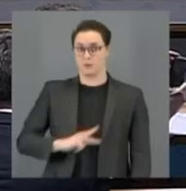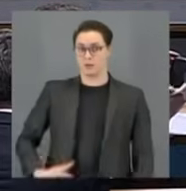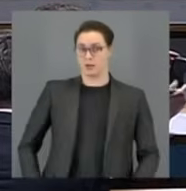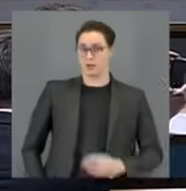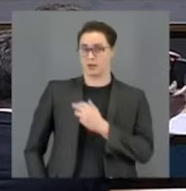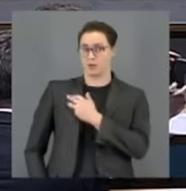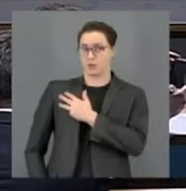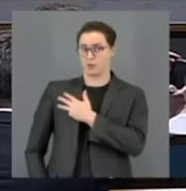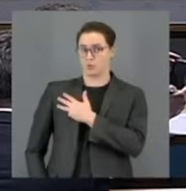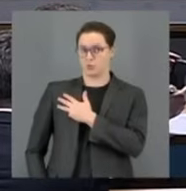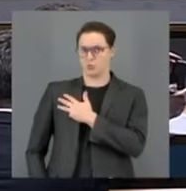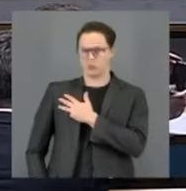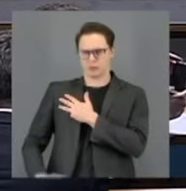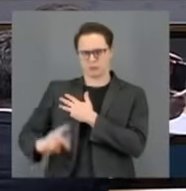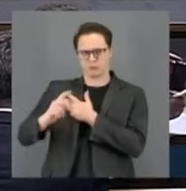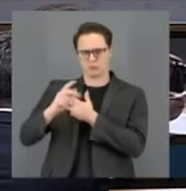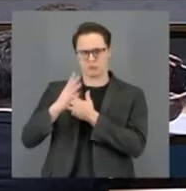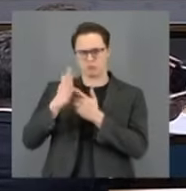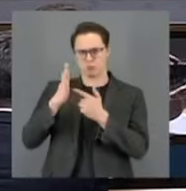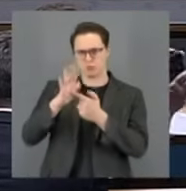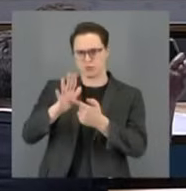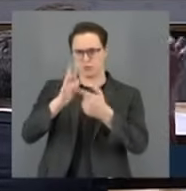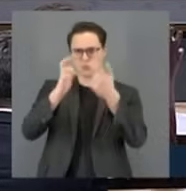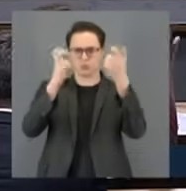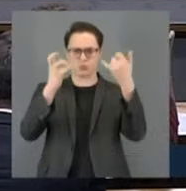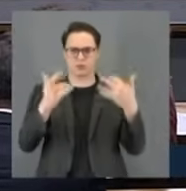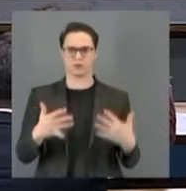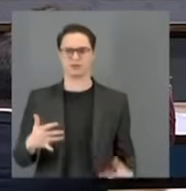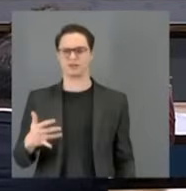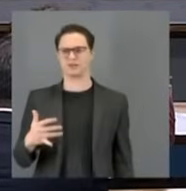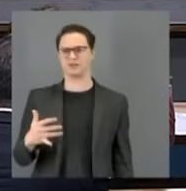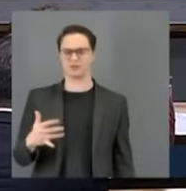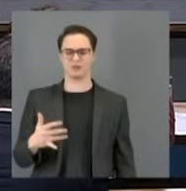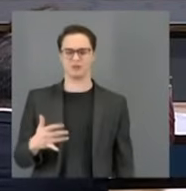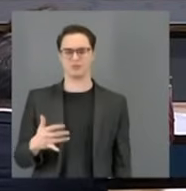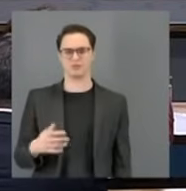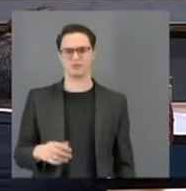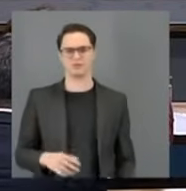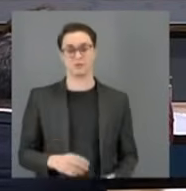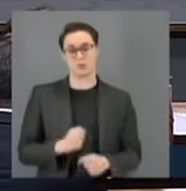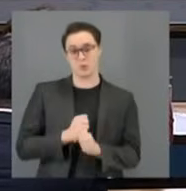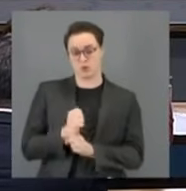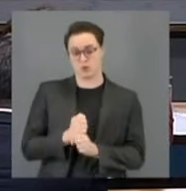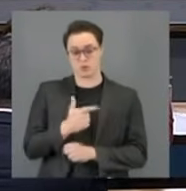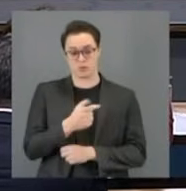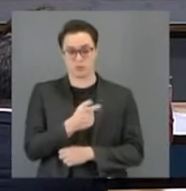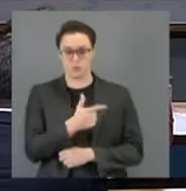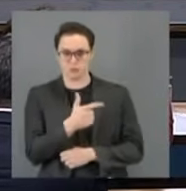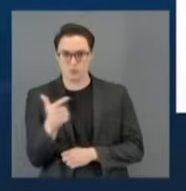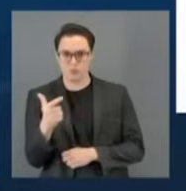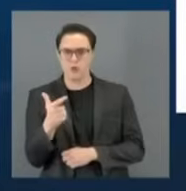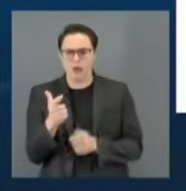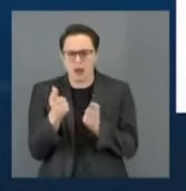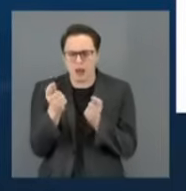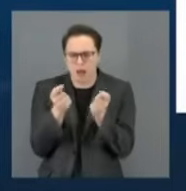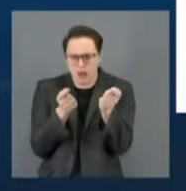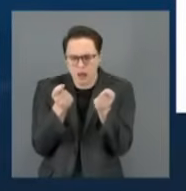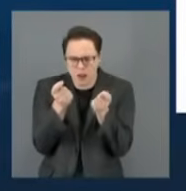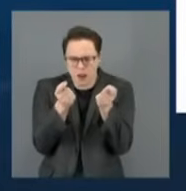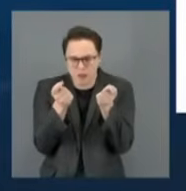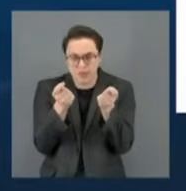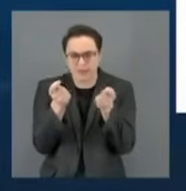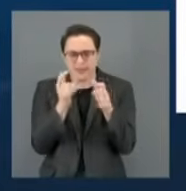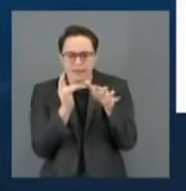Silva deixou claro, durante a campanha de 2022, que iria regular as redes